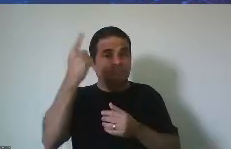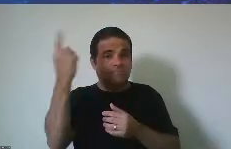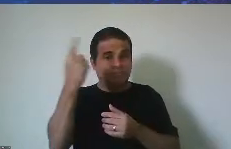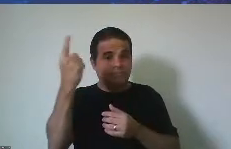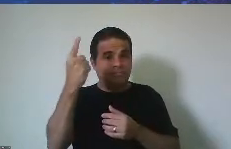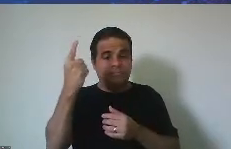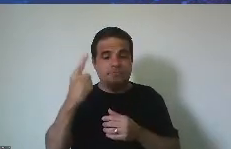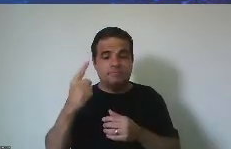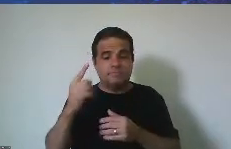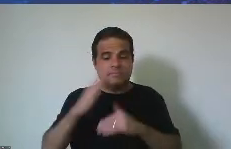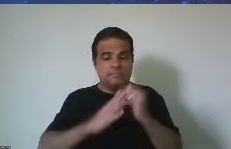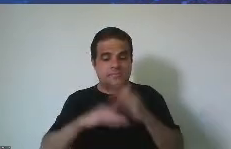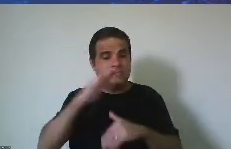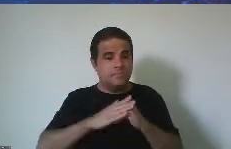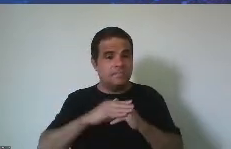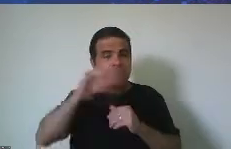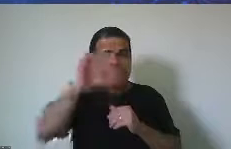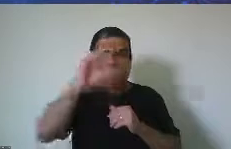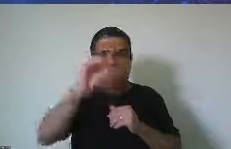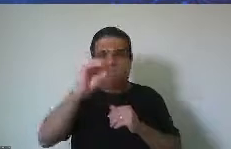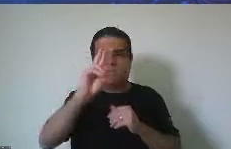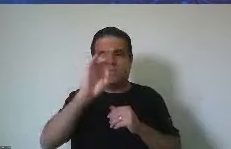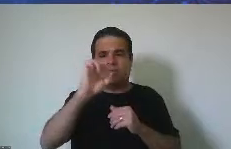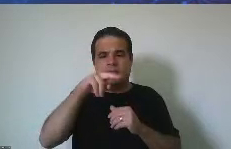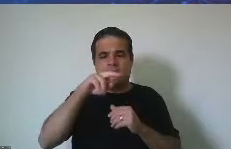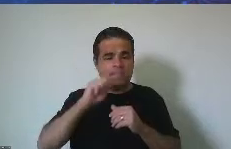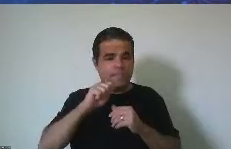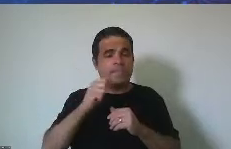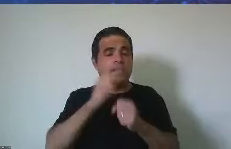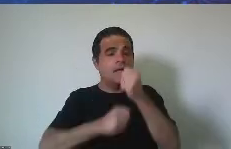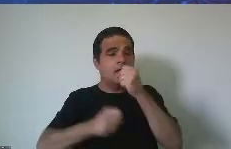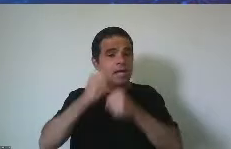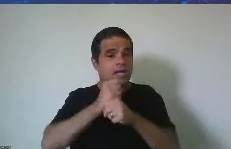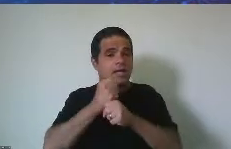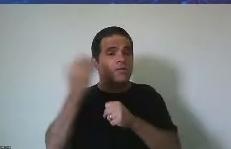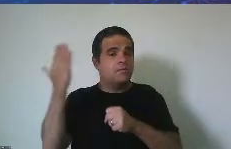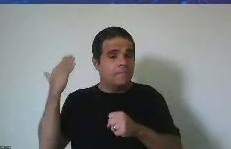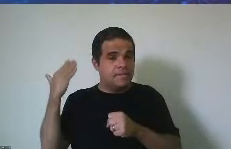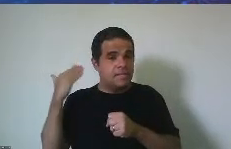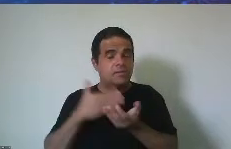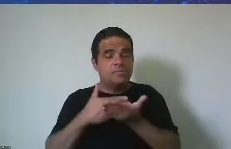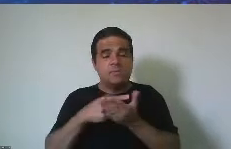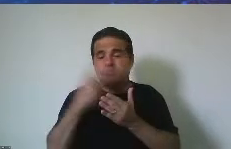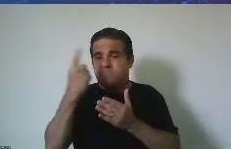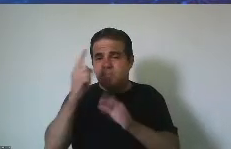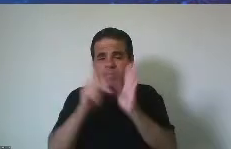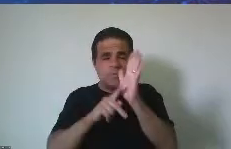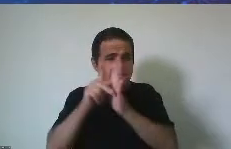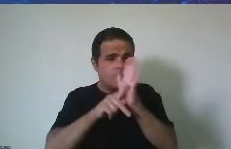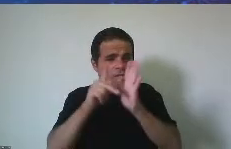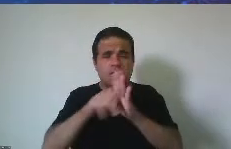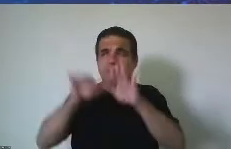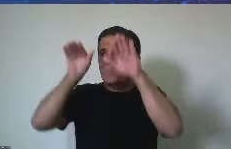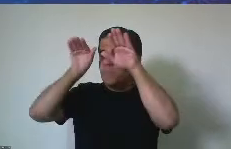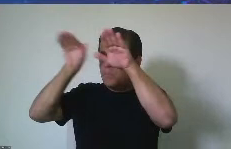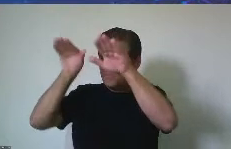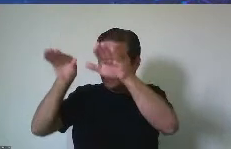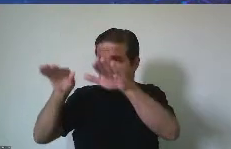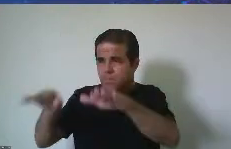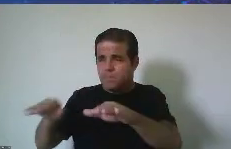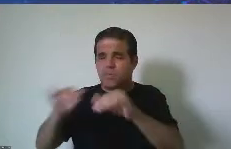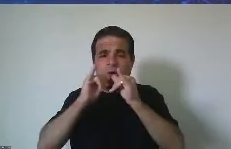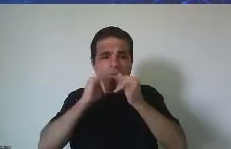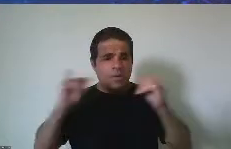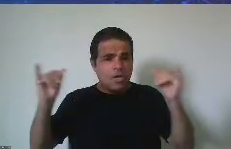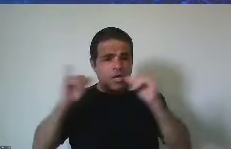em Lorena no ano passado inauguramos o primeiro projeto de armazenamento de energia em bateria